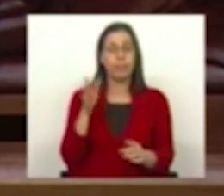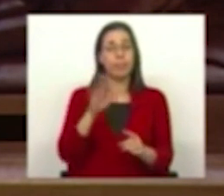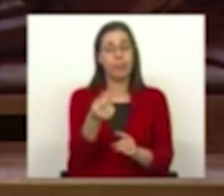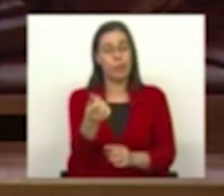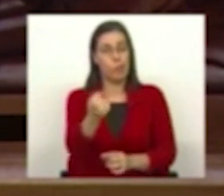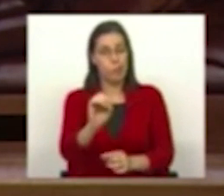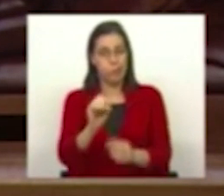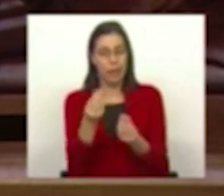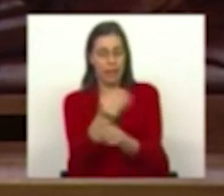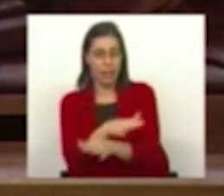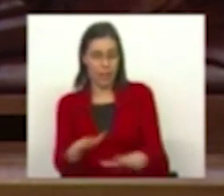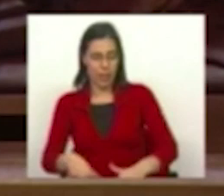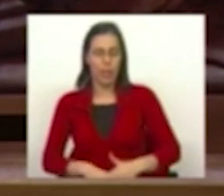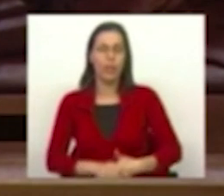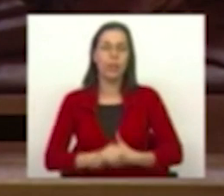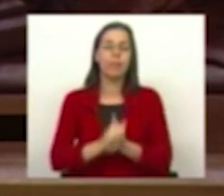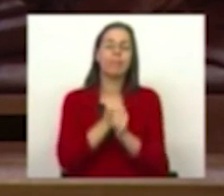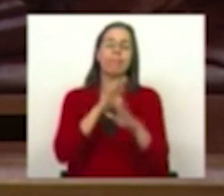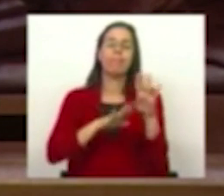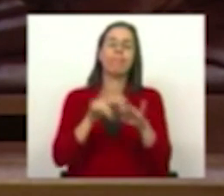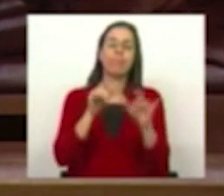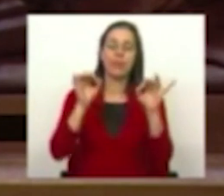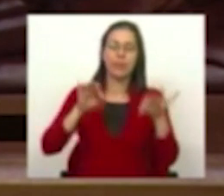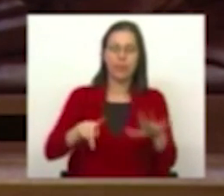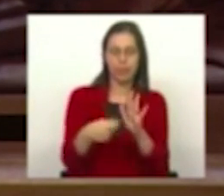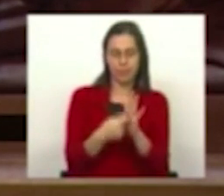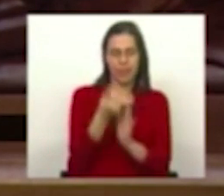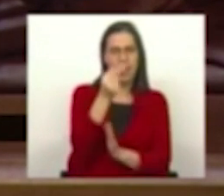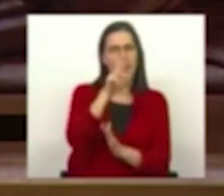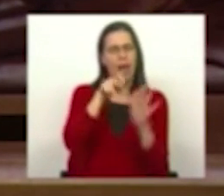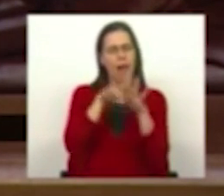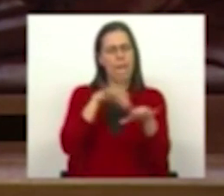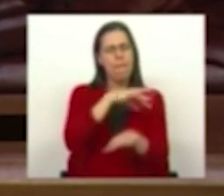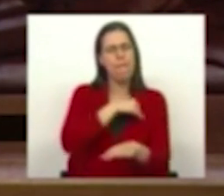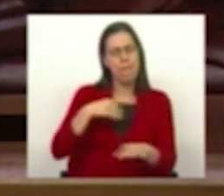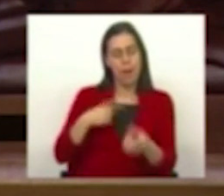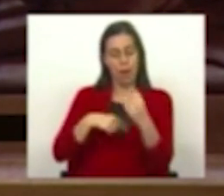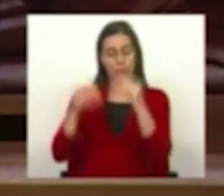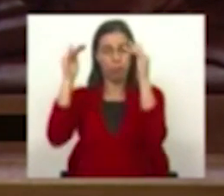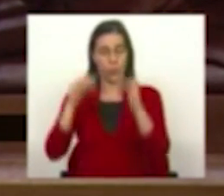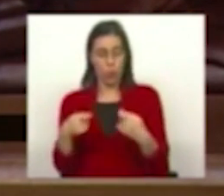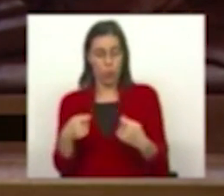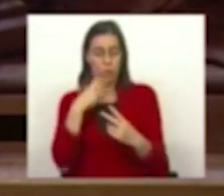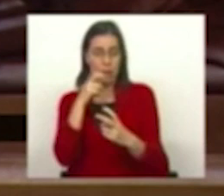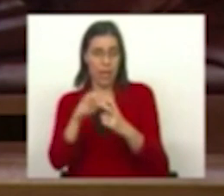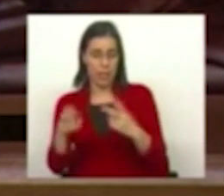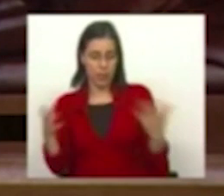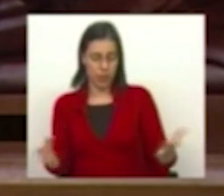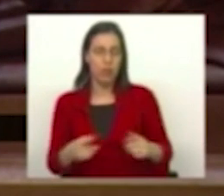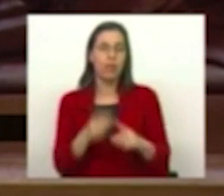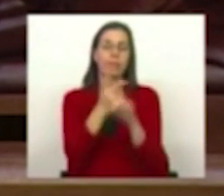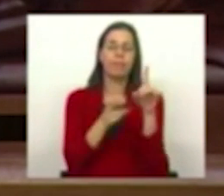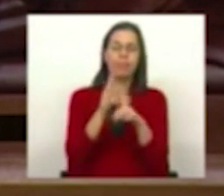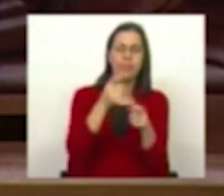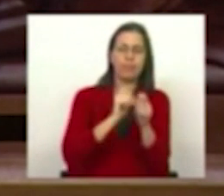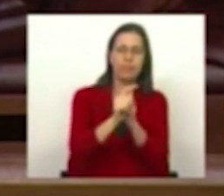gratuitidade das creches, de concretização do fim das taxas moderadoras, da redução dos custos da energia, do aumento